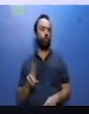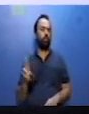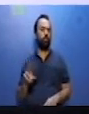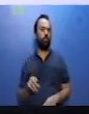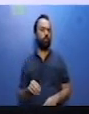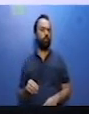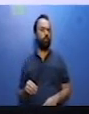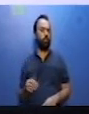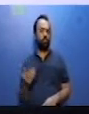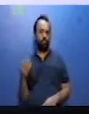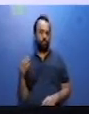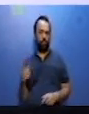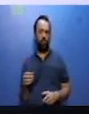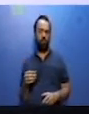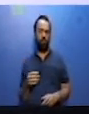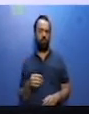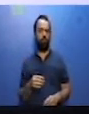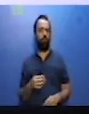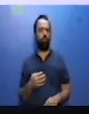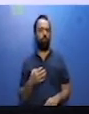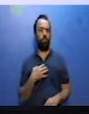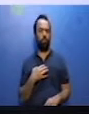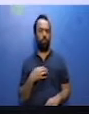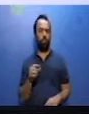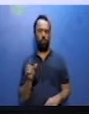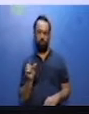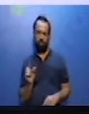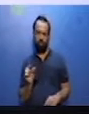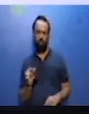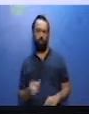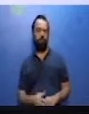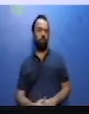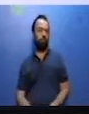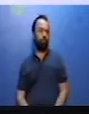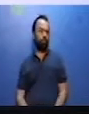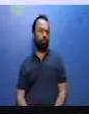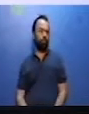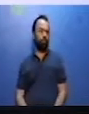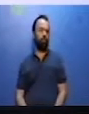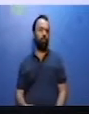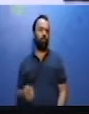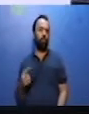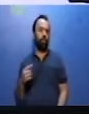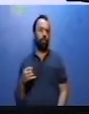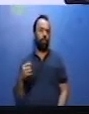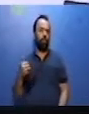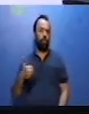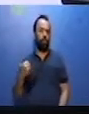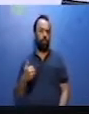trinomios quadrados perfeitos para nós vamos focar mais na forma de máscara